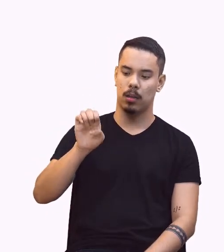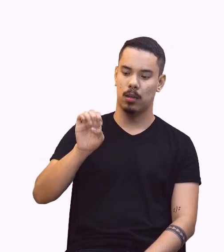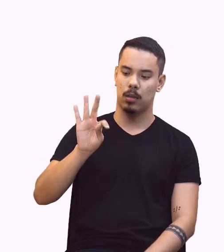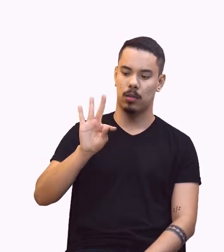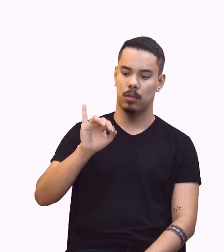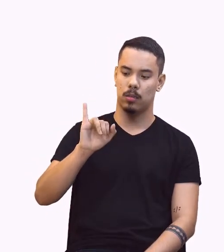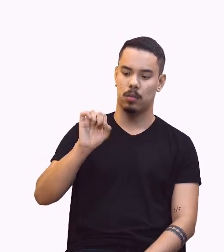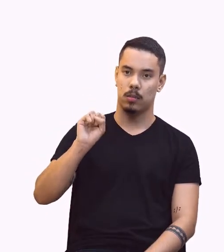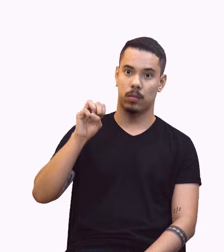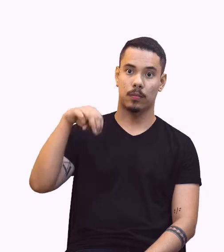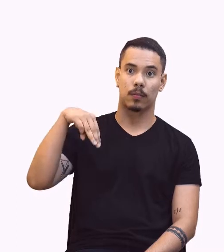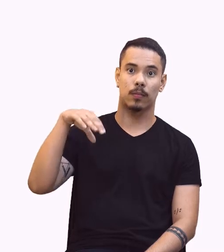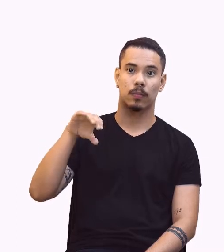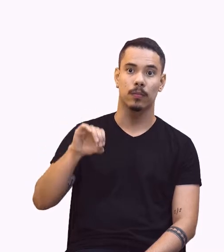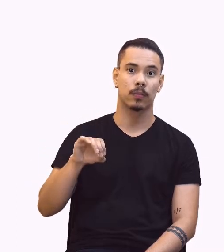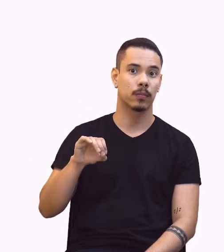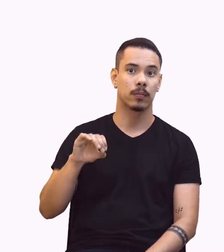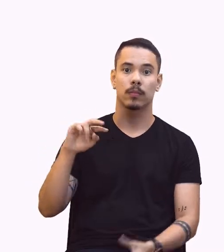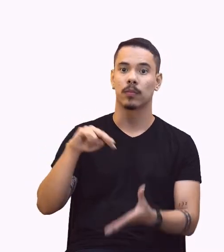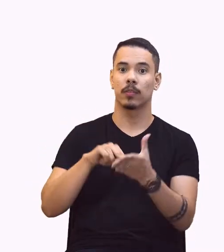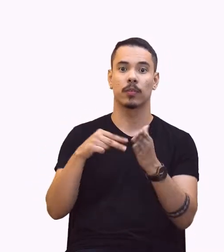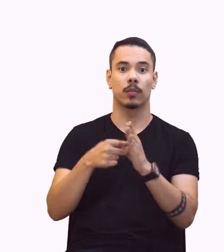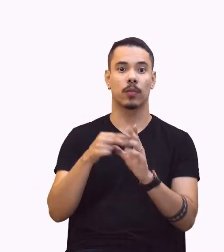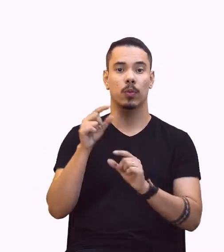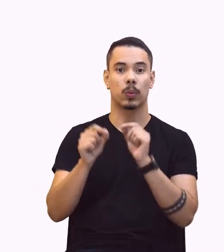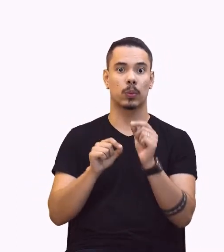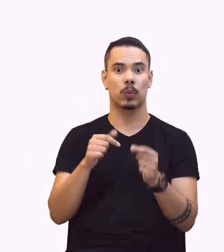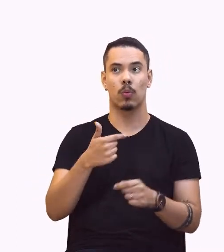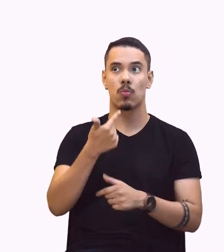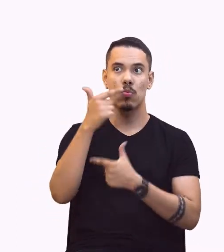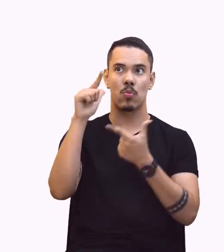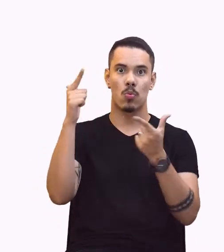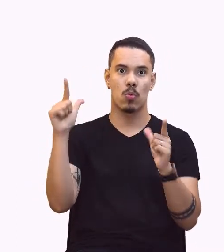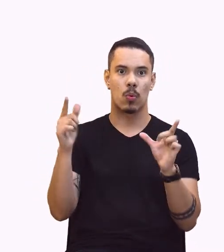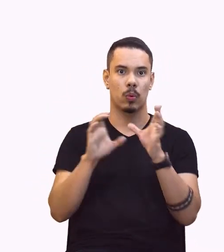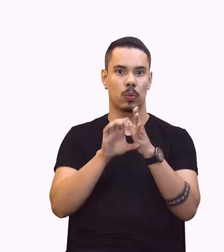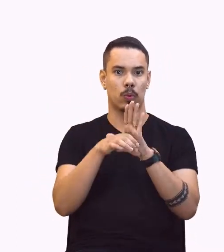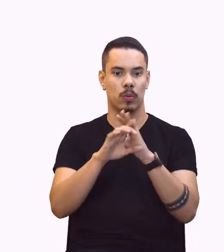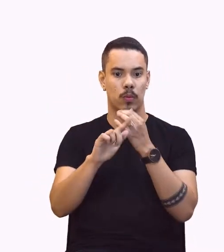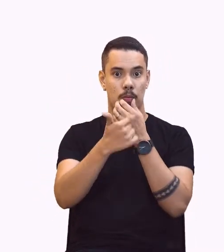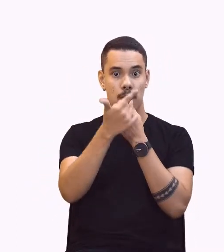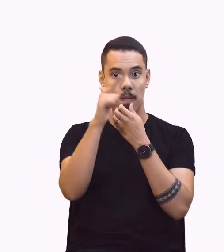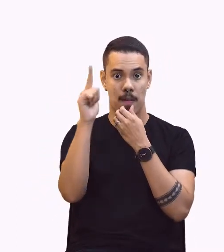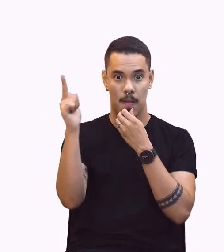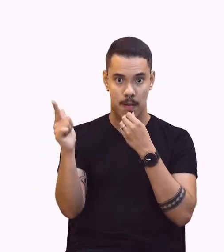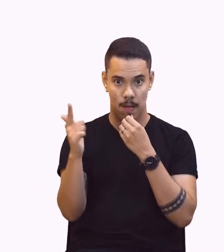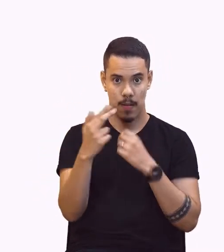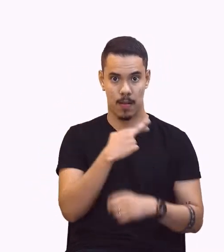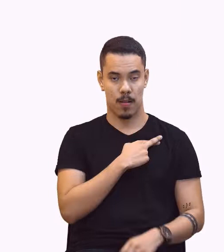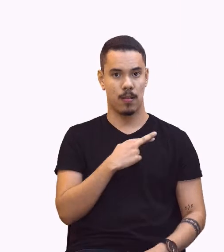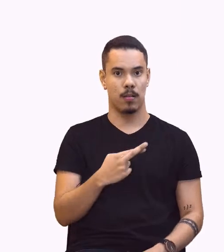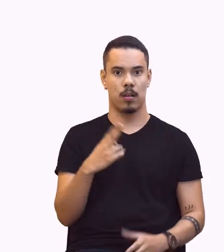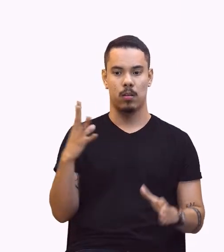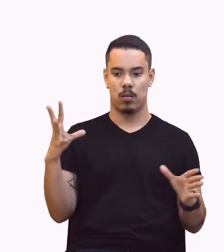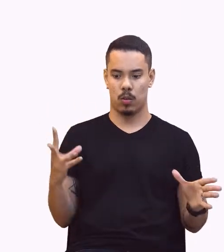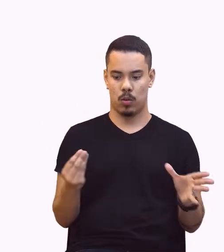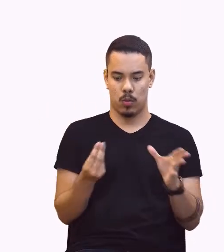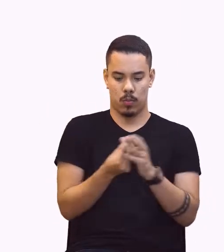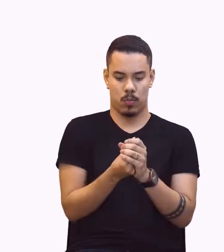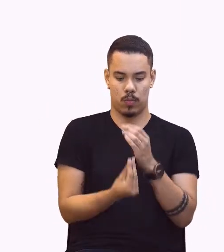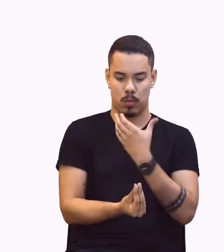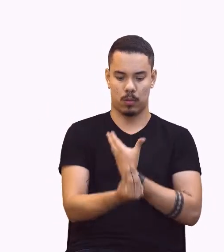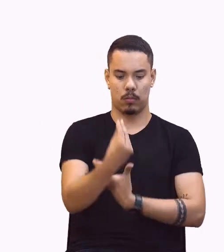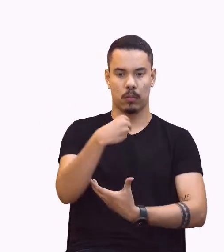dizer que vários conceitos de outras religiões são incorporados dentro da